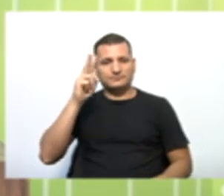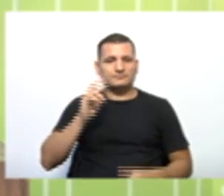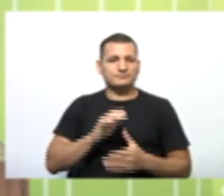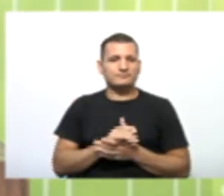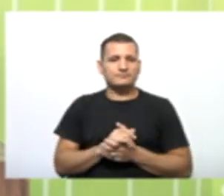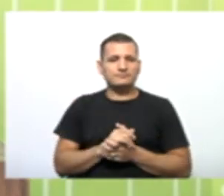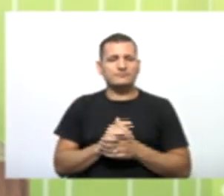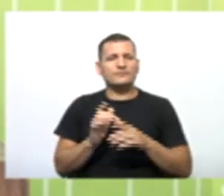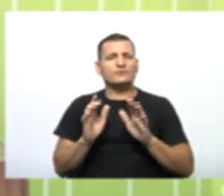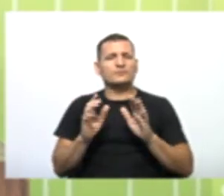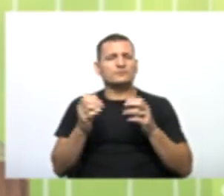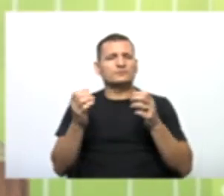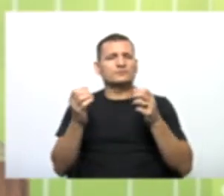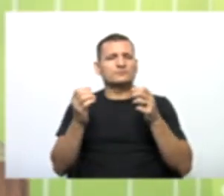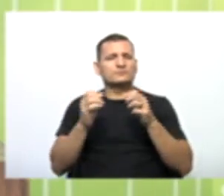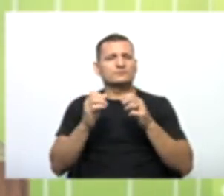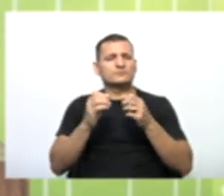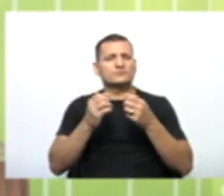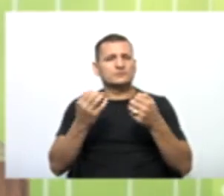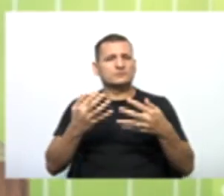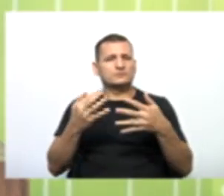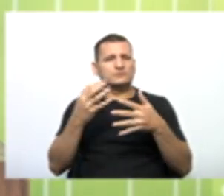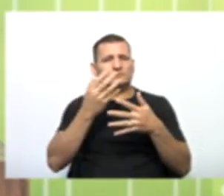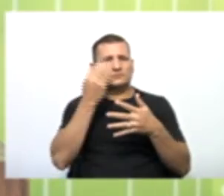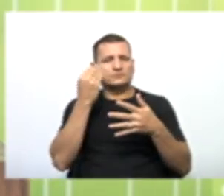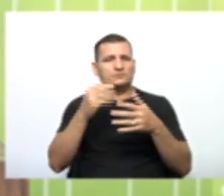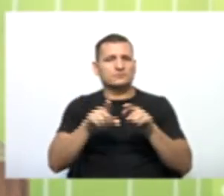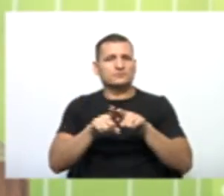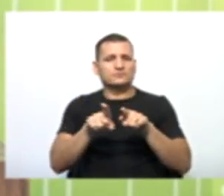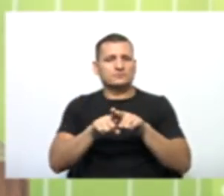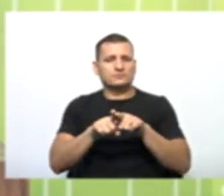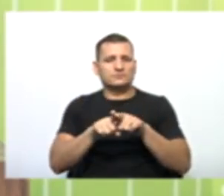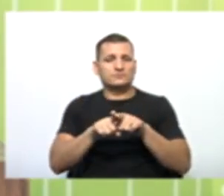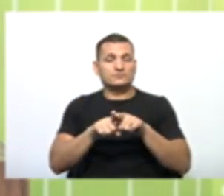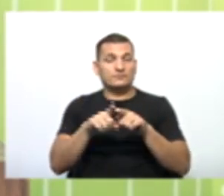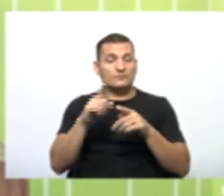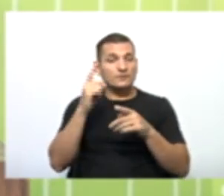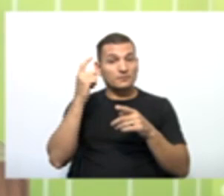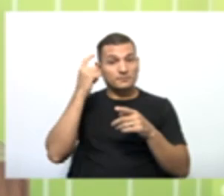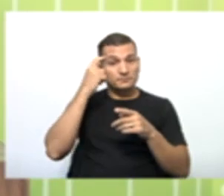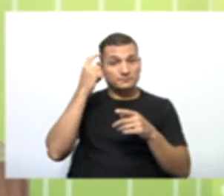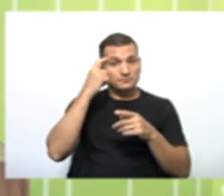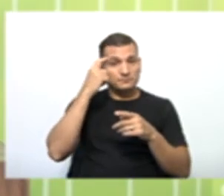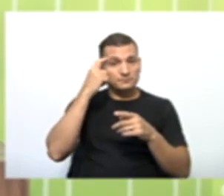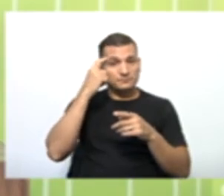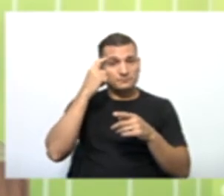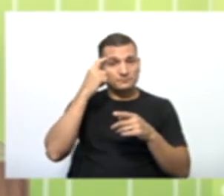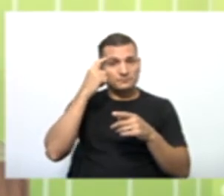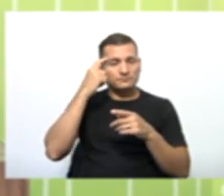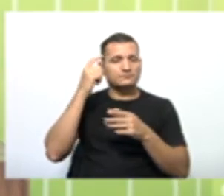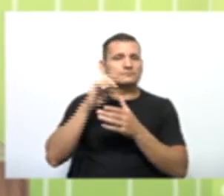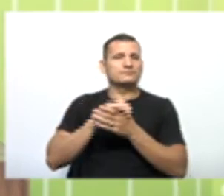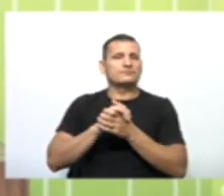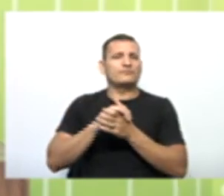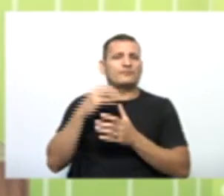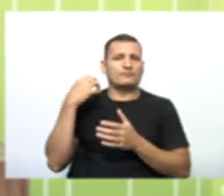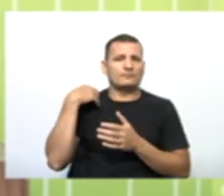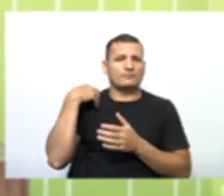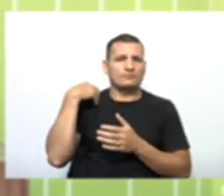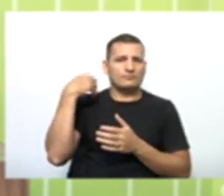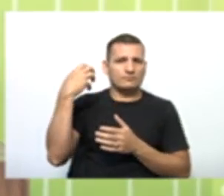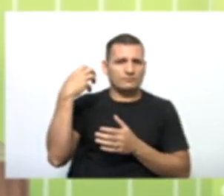destacou, professor, que é bastante importante também destacar, é que esse pensamento do Aristóteles e do Sócrates, embora tenha